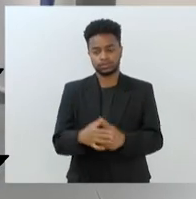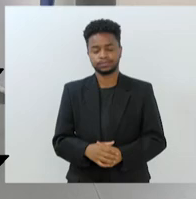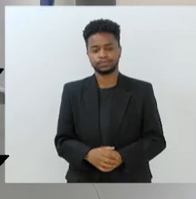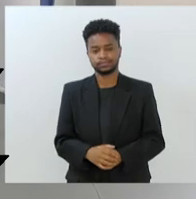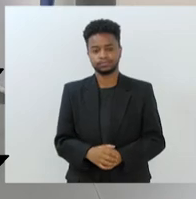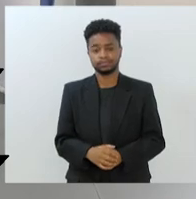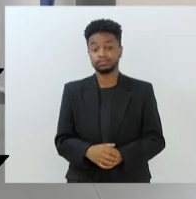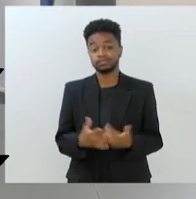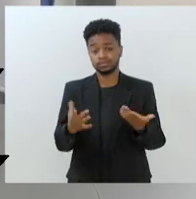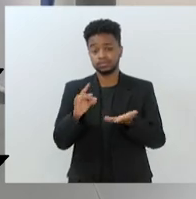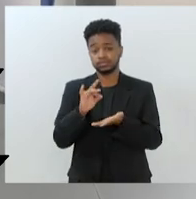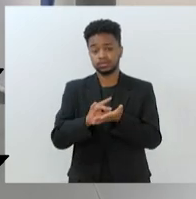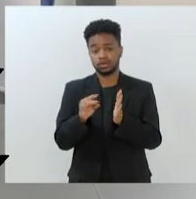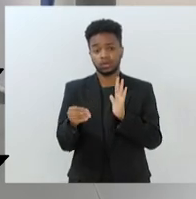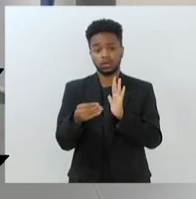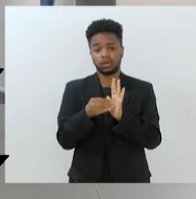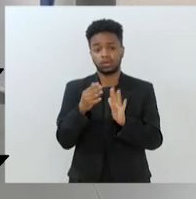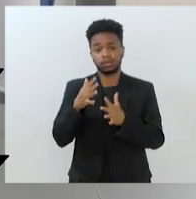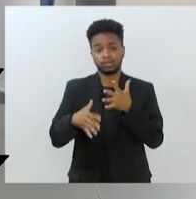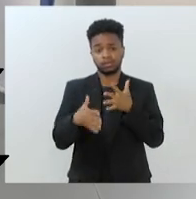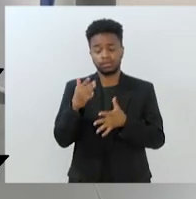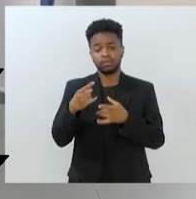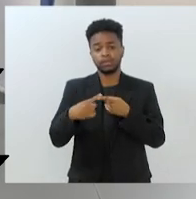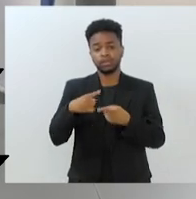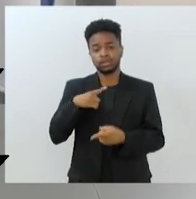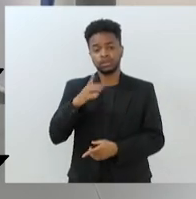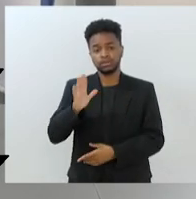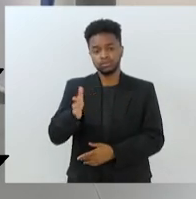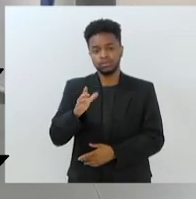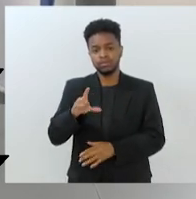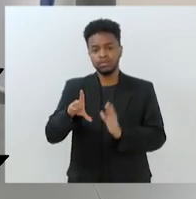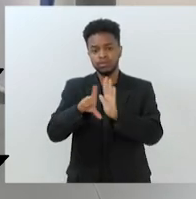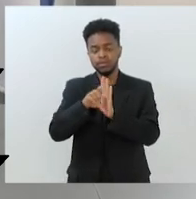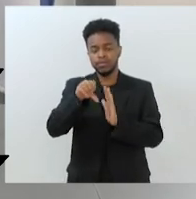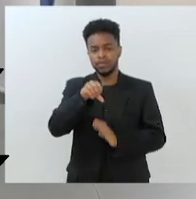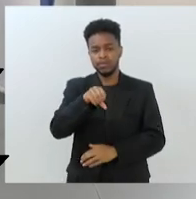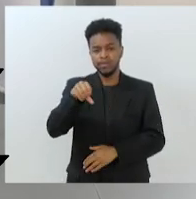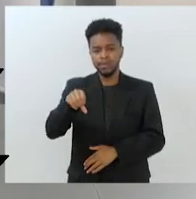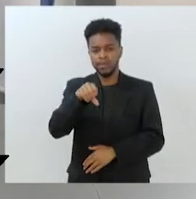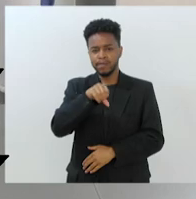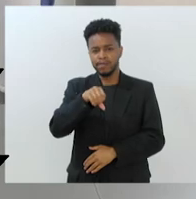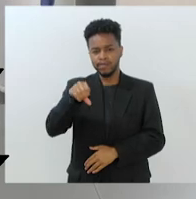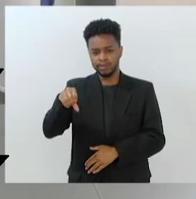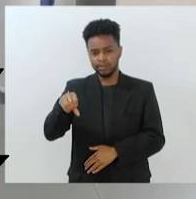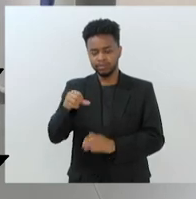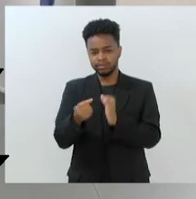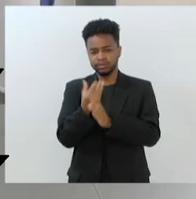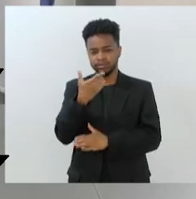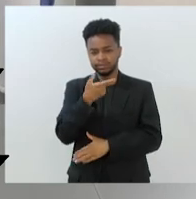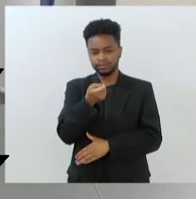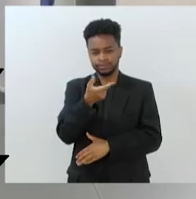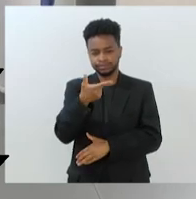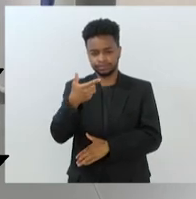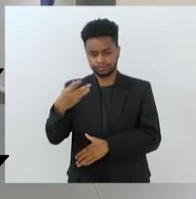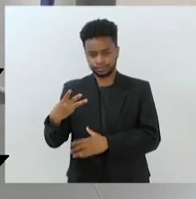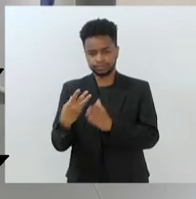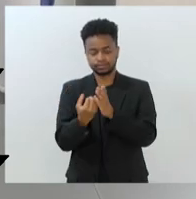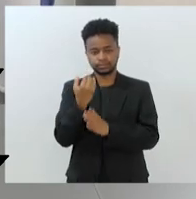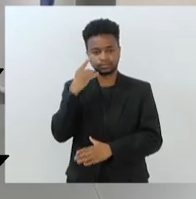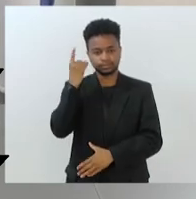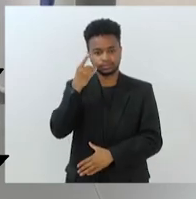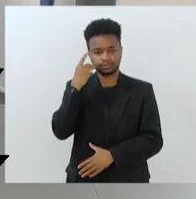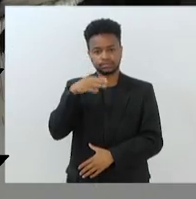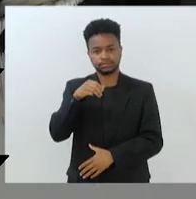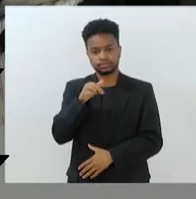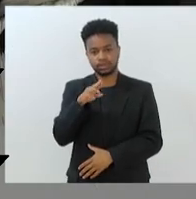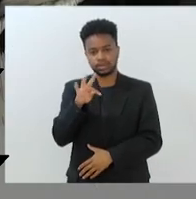seria prejudicabilidade, porque já existe a lei 9999 de 2023, de autoria da deputada